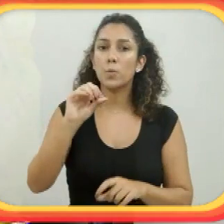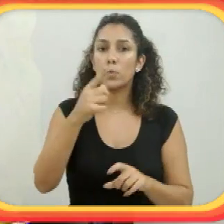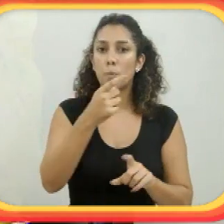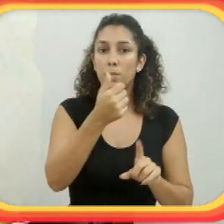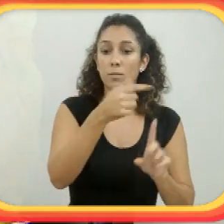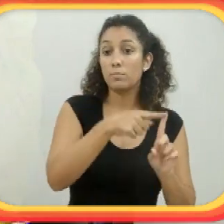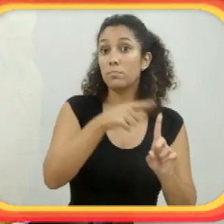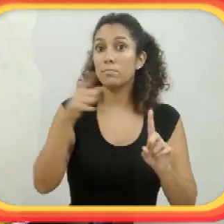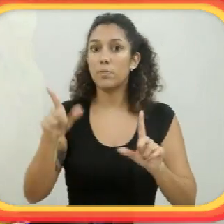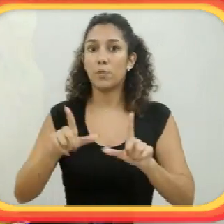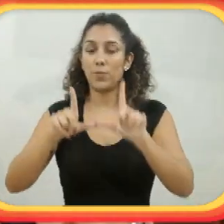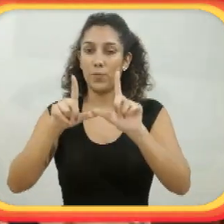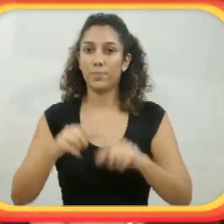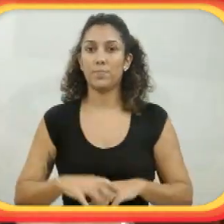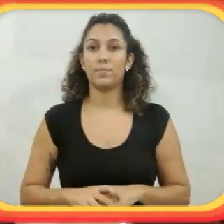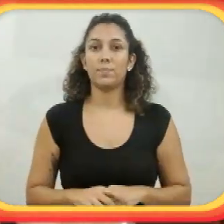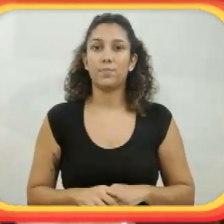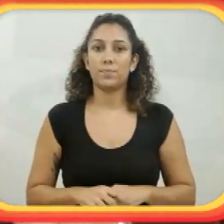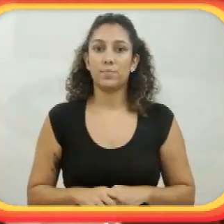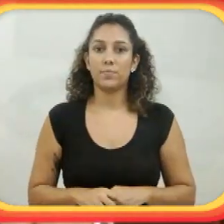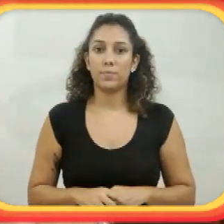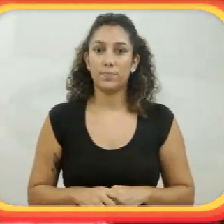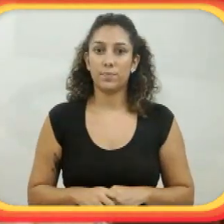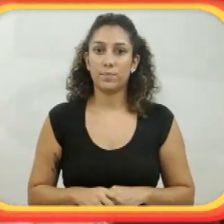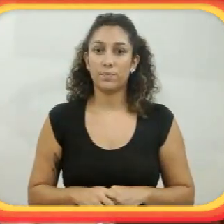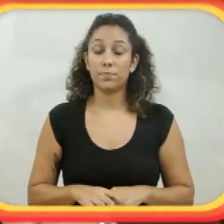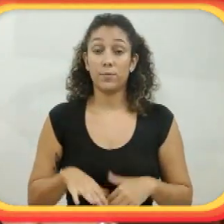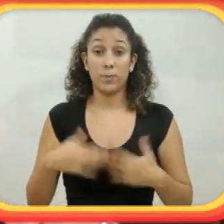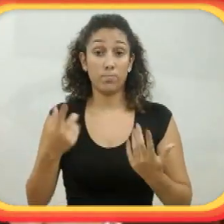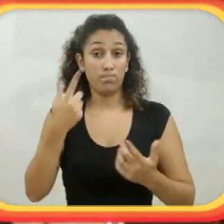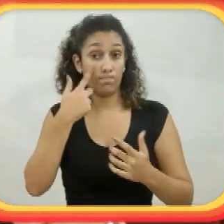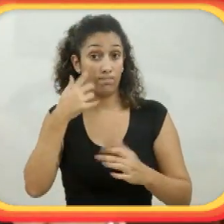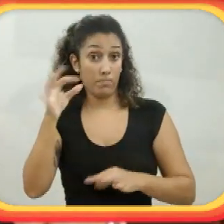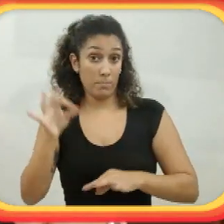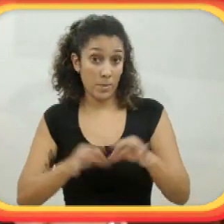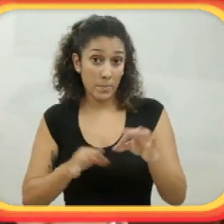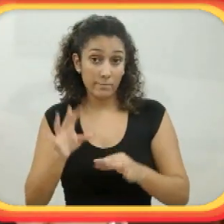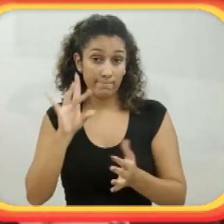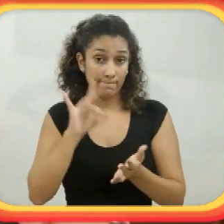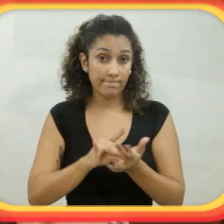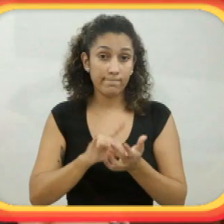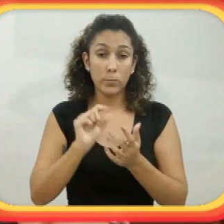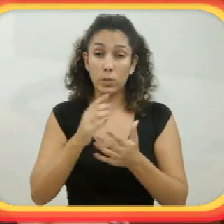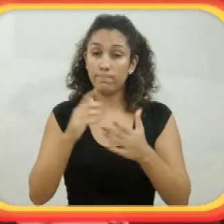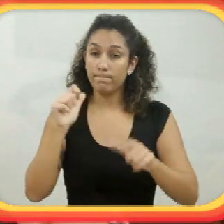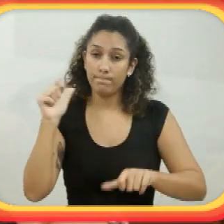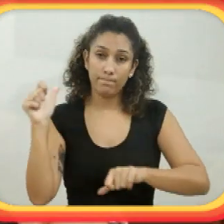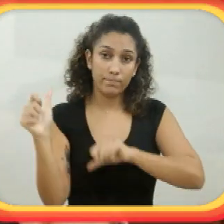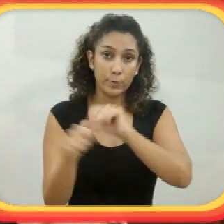2016 para Tóquio? Olha, na preparação, na realidade,